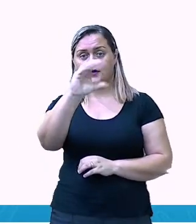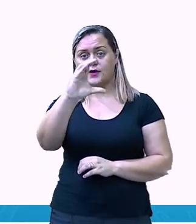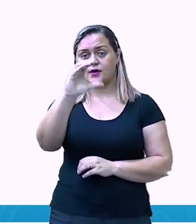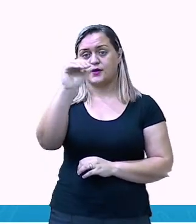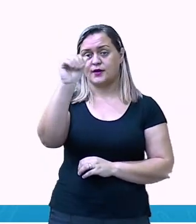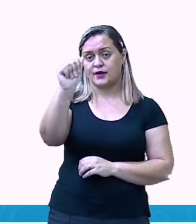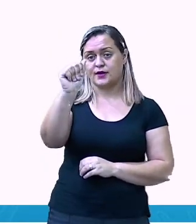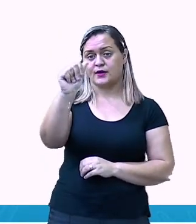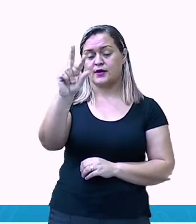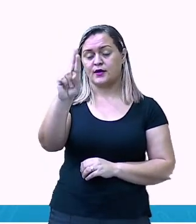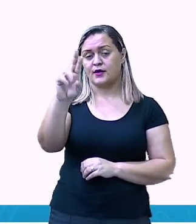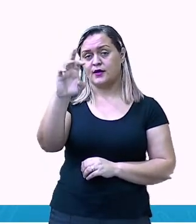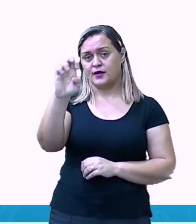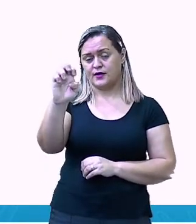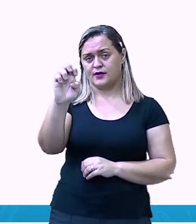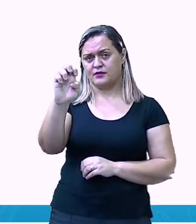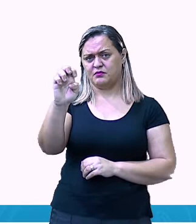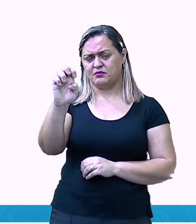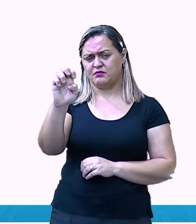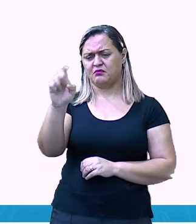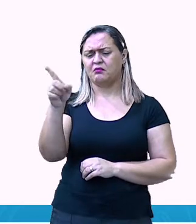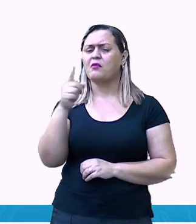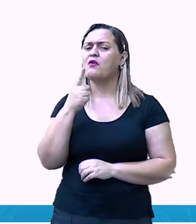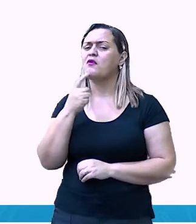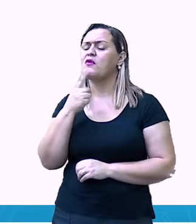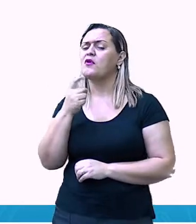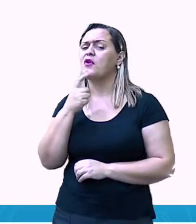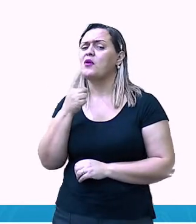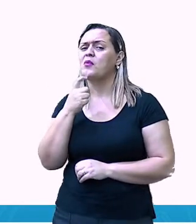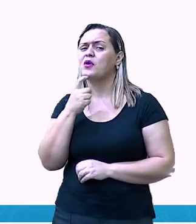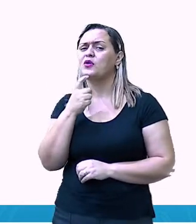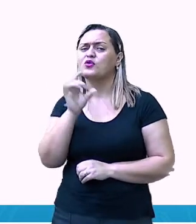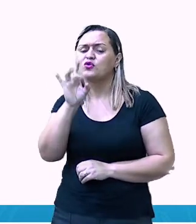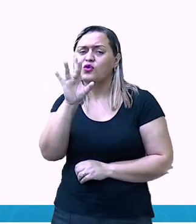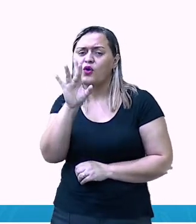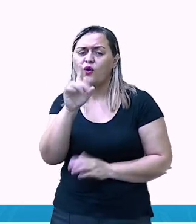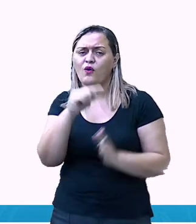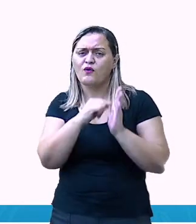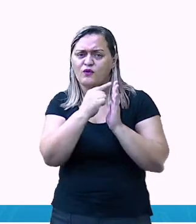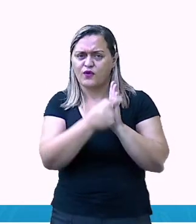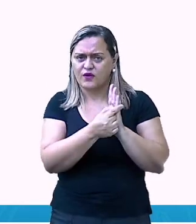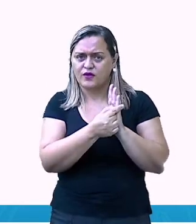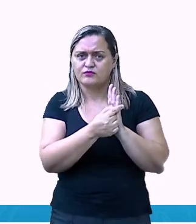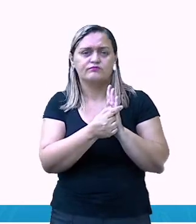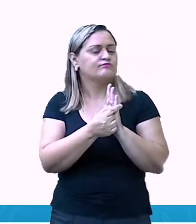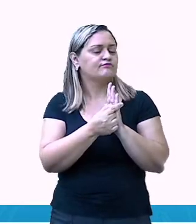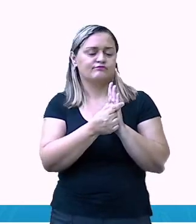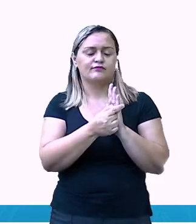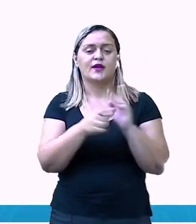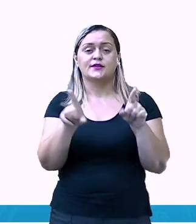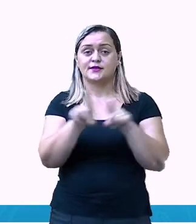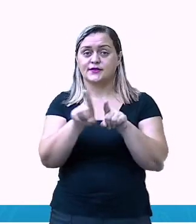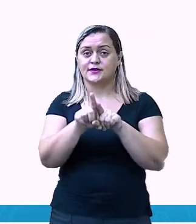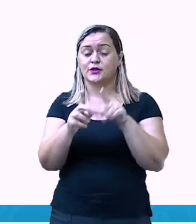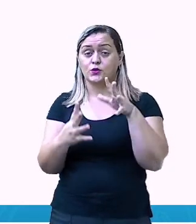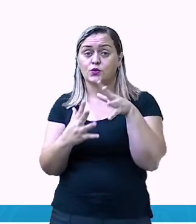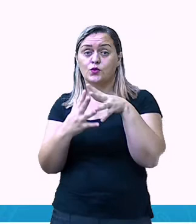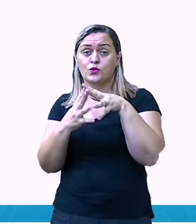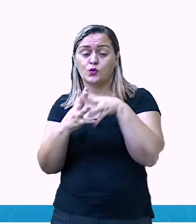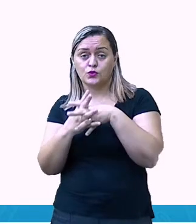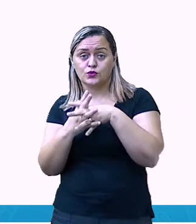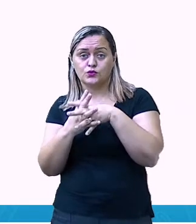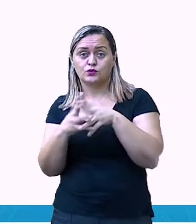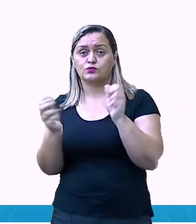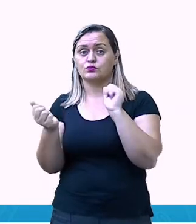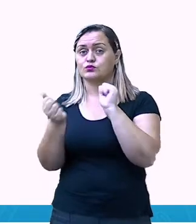formada só por uma vogal? Não, ela está formada por uma consoante, que é a letra C, e uma vogal, que é a letra A. Na